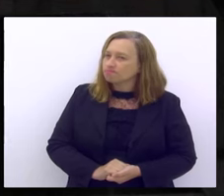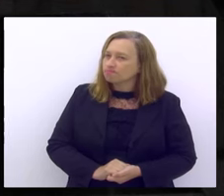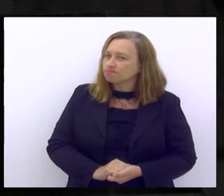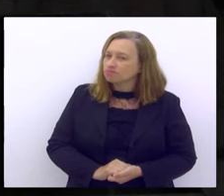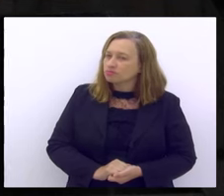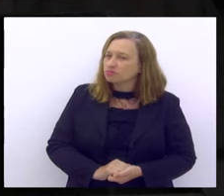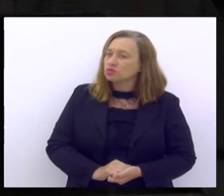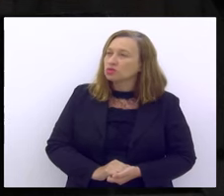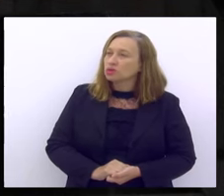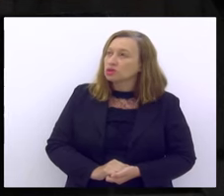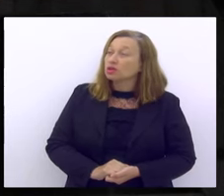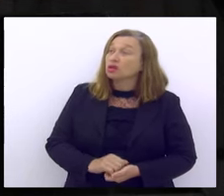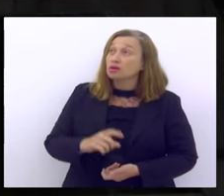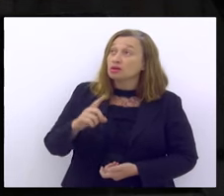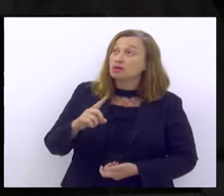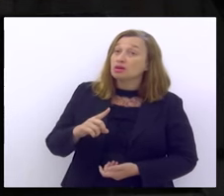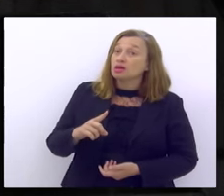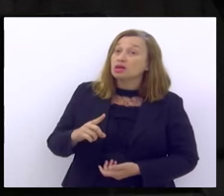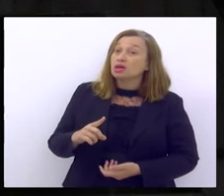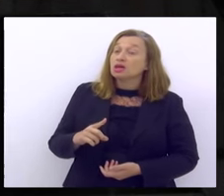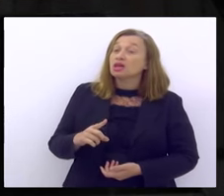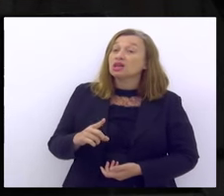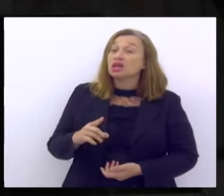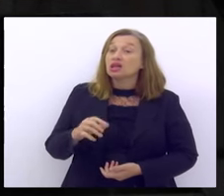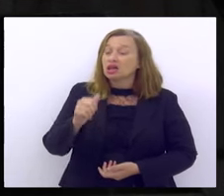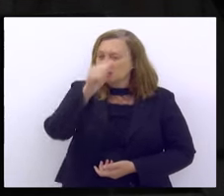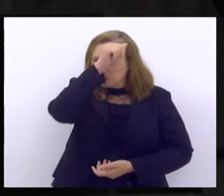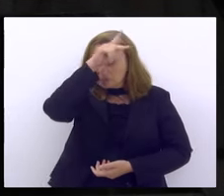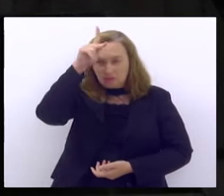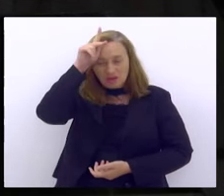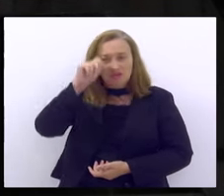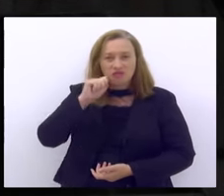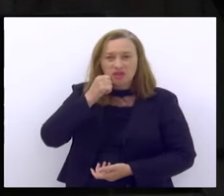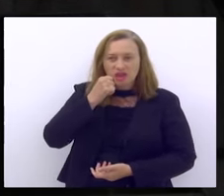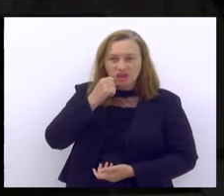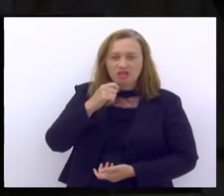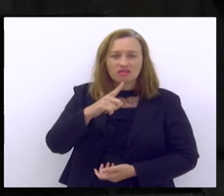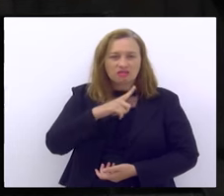Quisera Deus, prefeito, que o senhor tivesse toda essa disposição